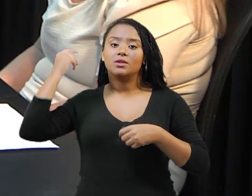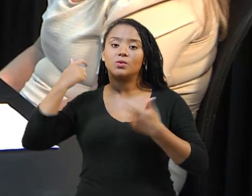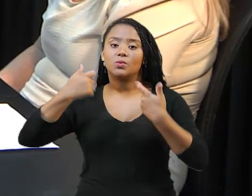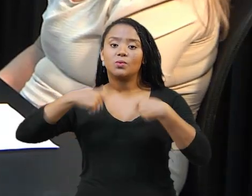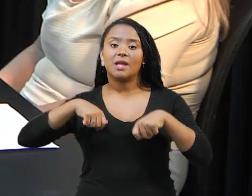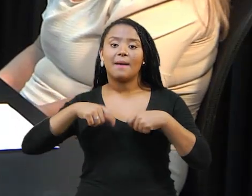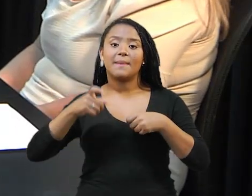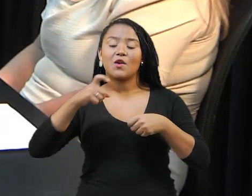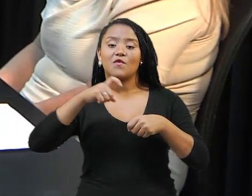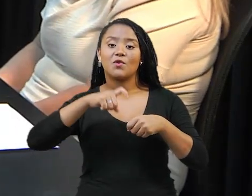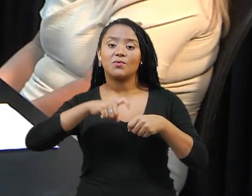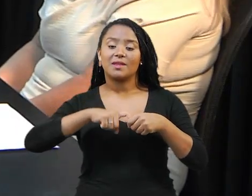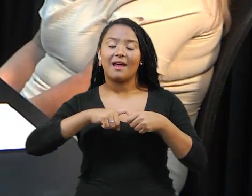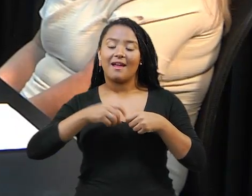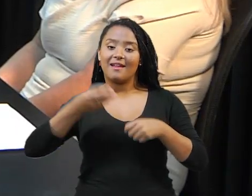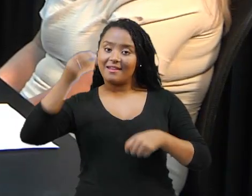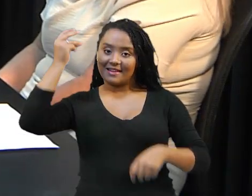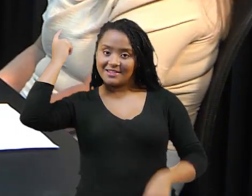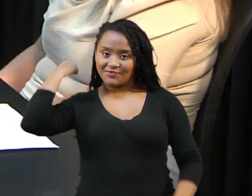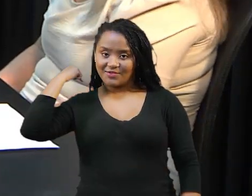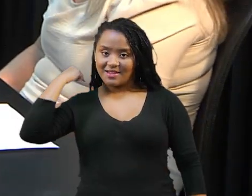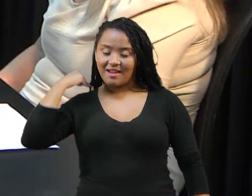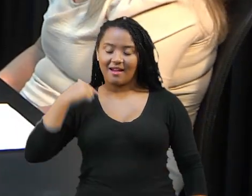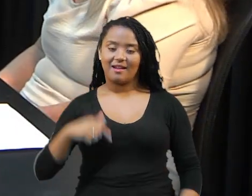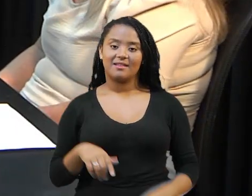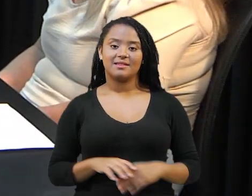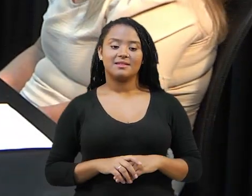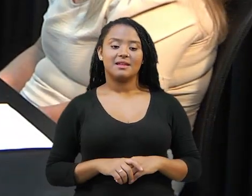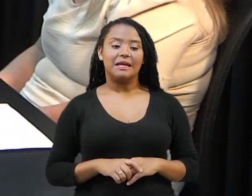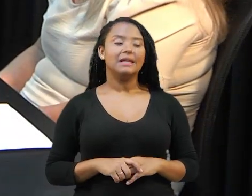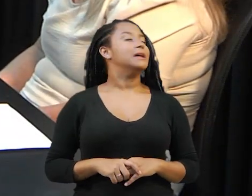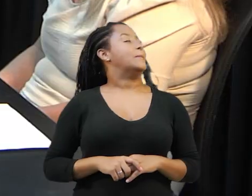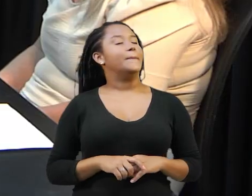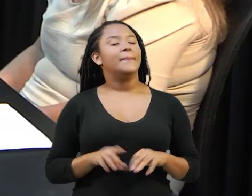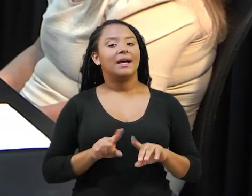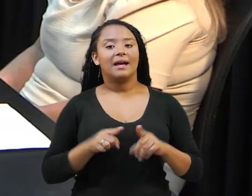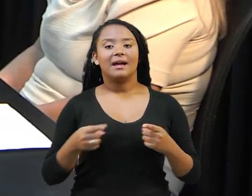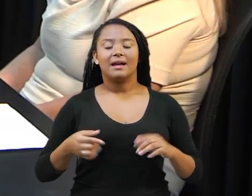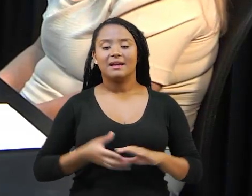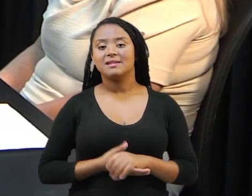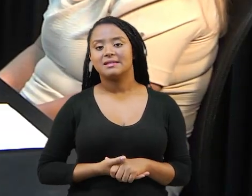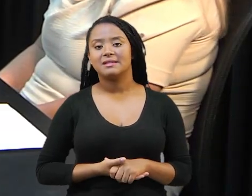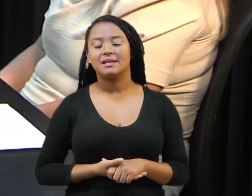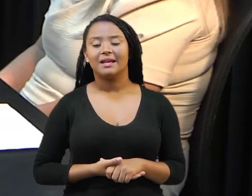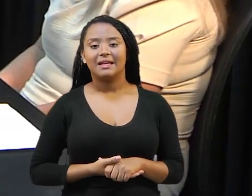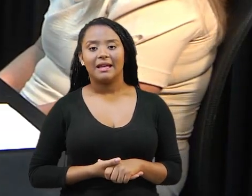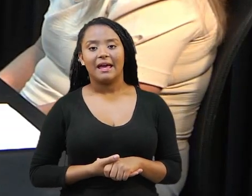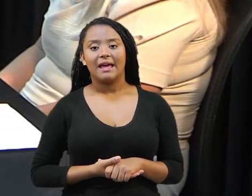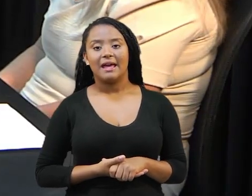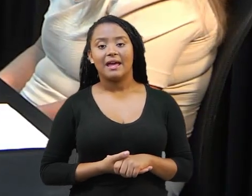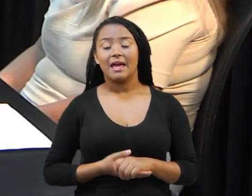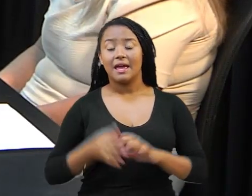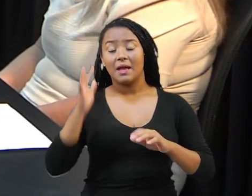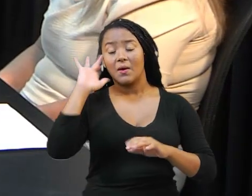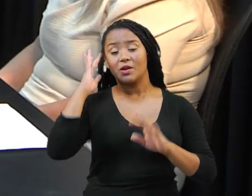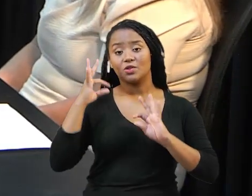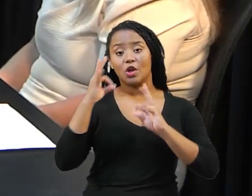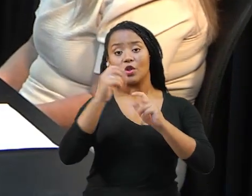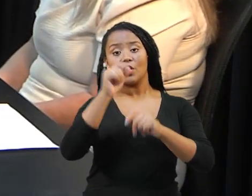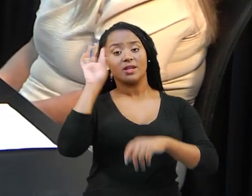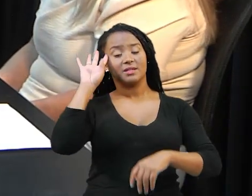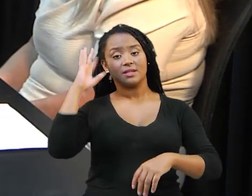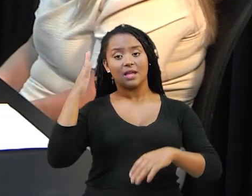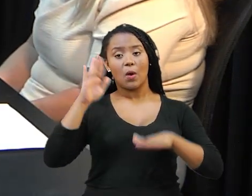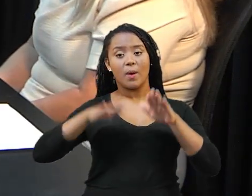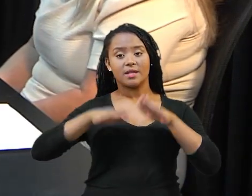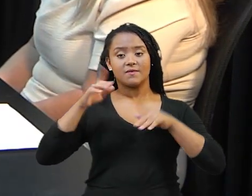eu ser o Paulo Henrique daquela época com a cabeça do Paulo Henrique de hoje. Então, eu acho que todas as decisões,